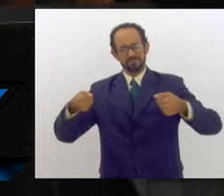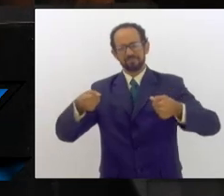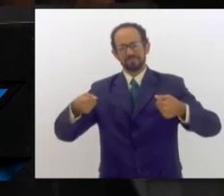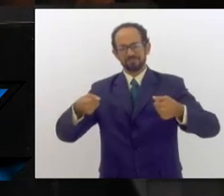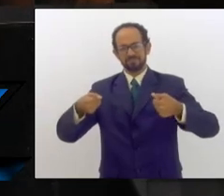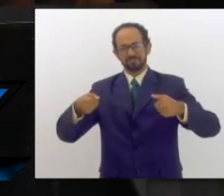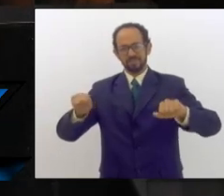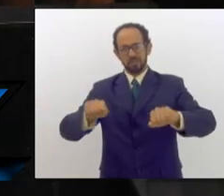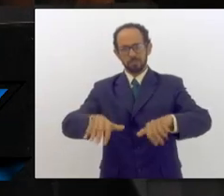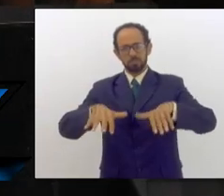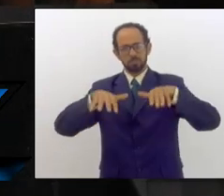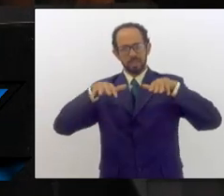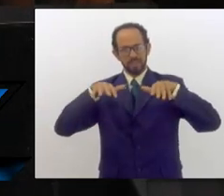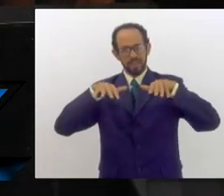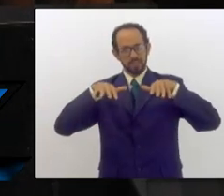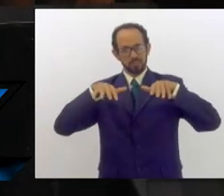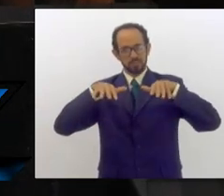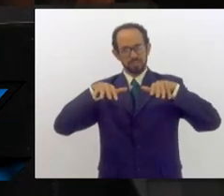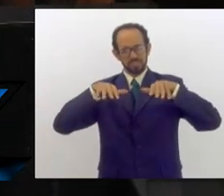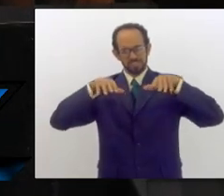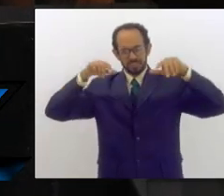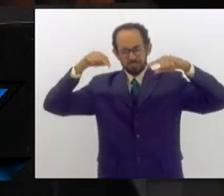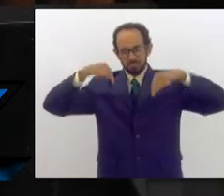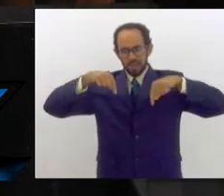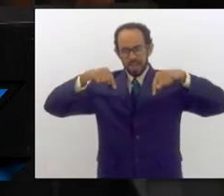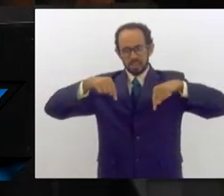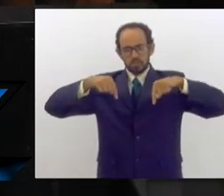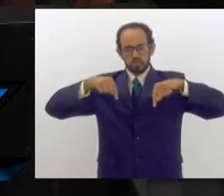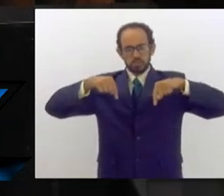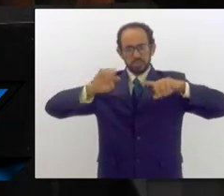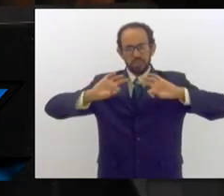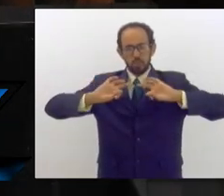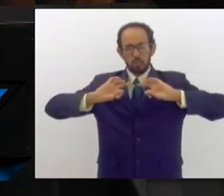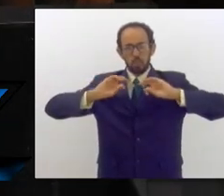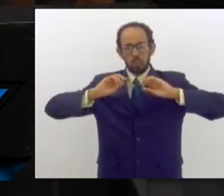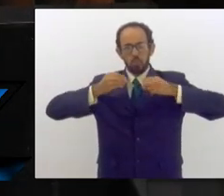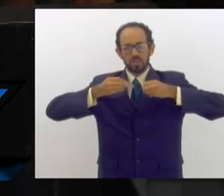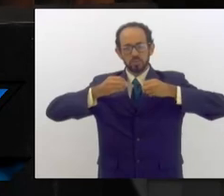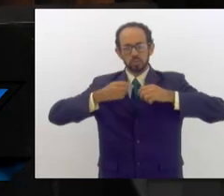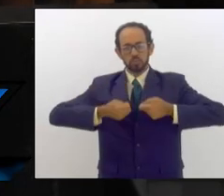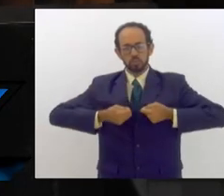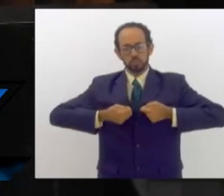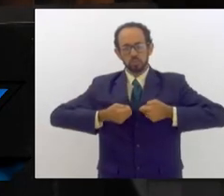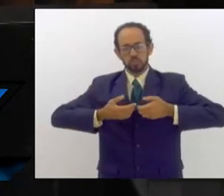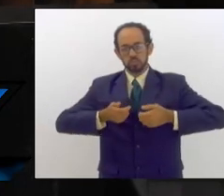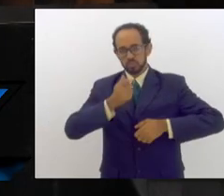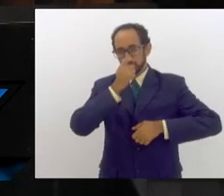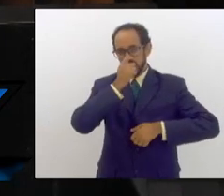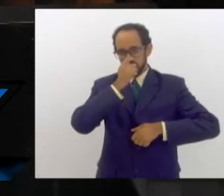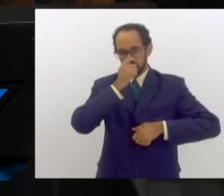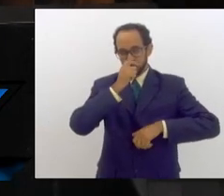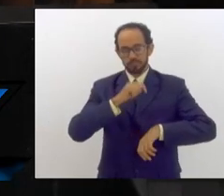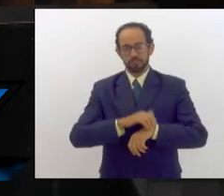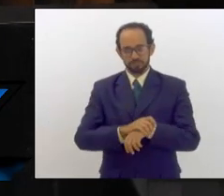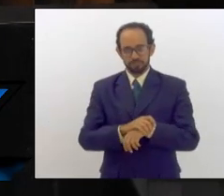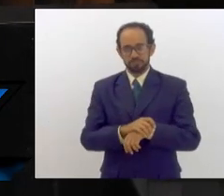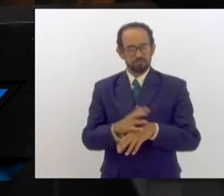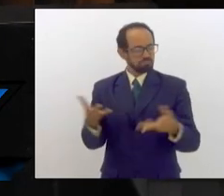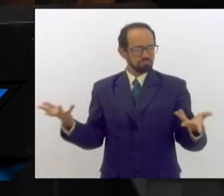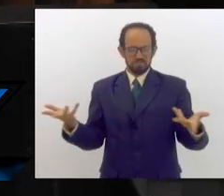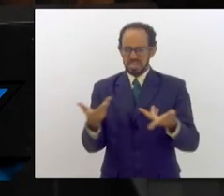plenário essa parte de baixo praticamente quase toda tomada uma bela